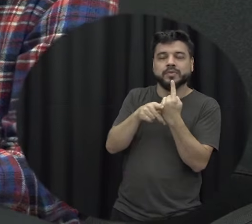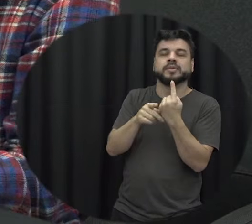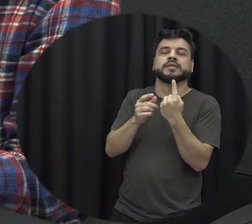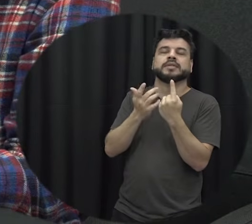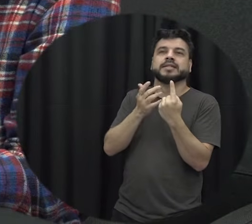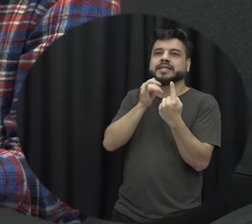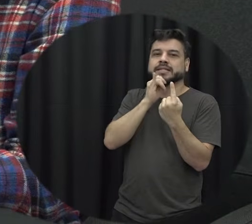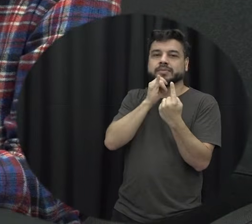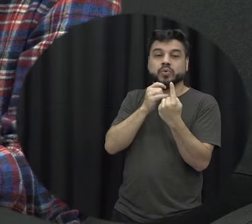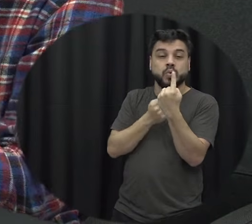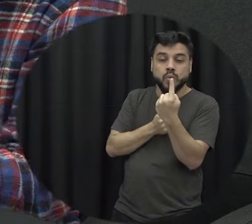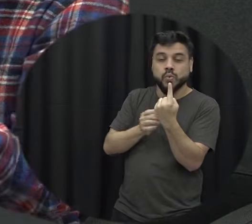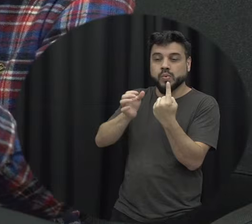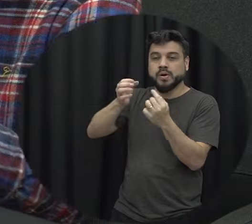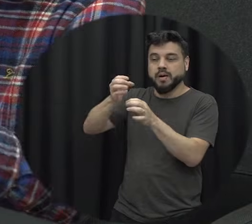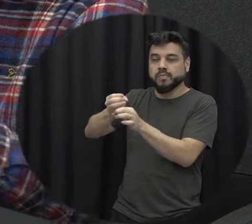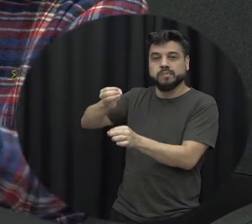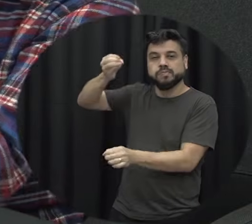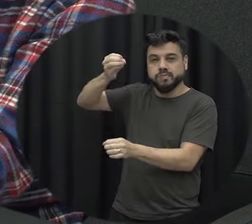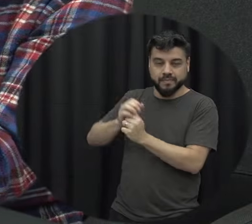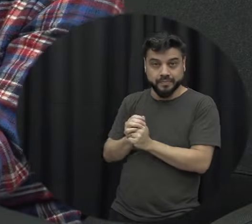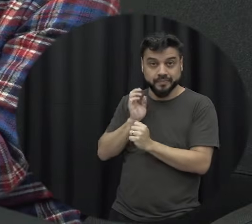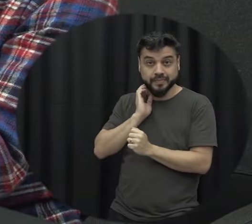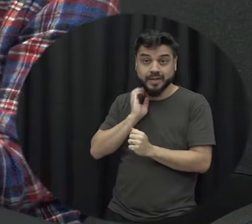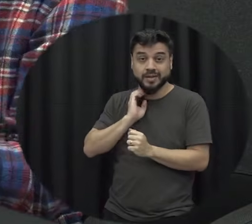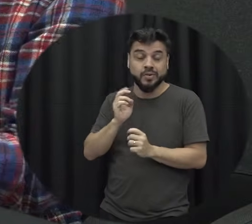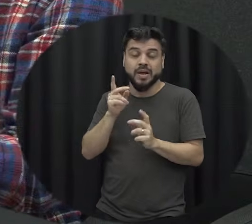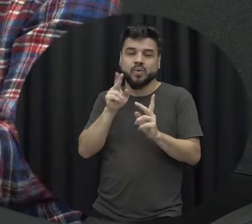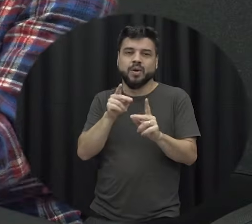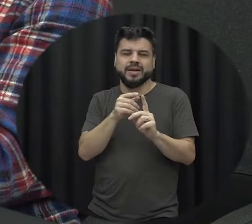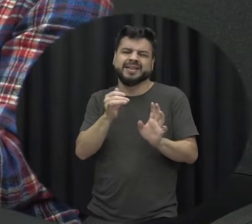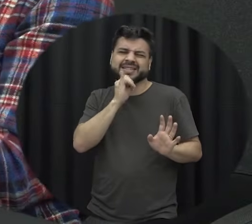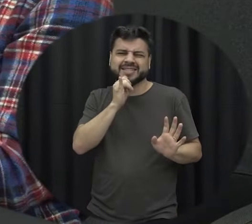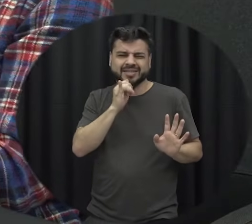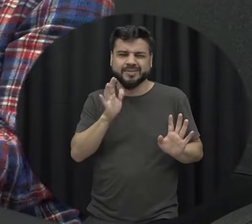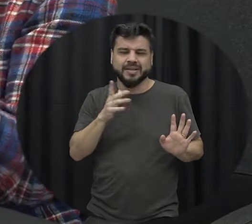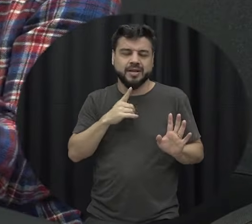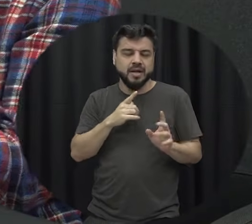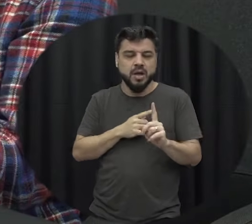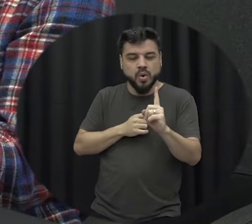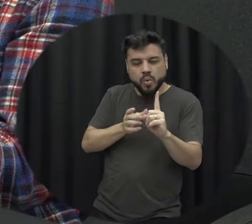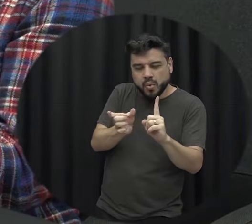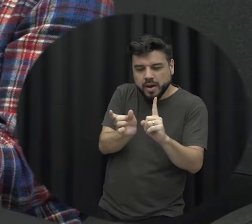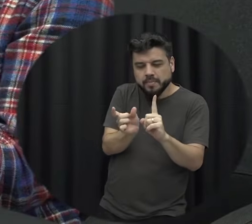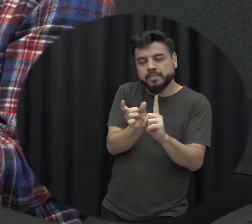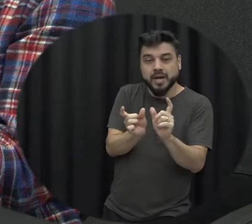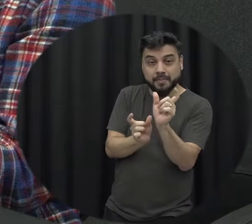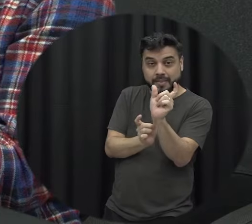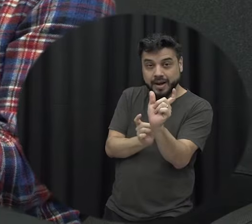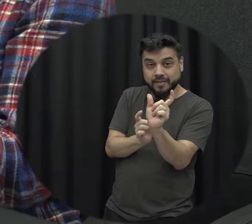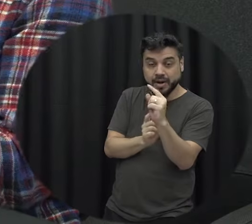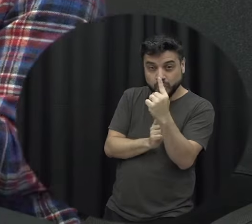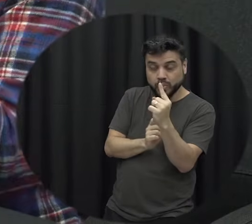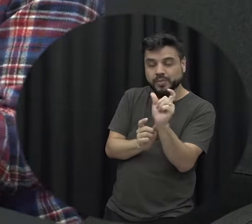coisa cilíndrica. Eles não usavam o mesmo 1. É claro que é só um afixo que se junta à palavra para fazer essa